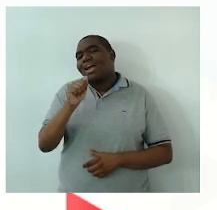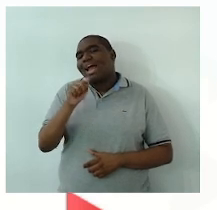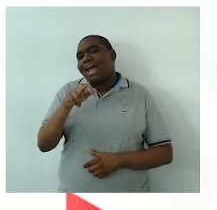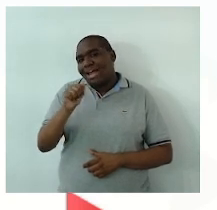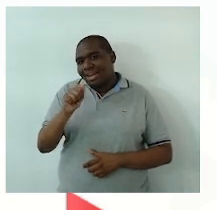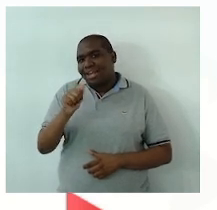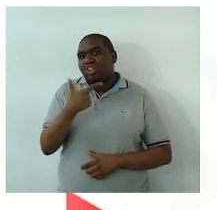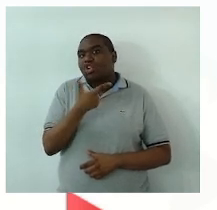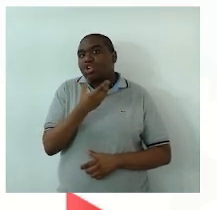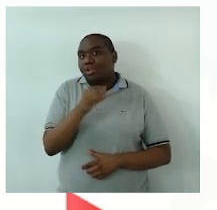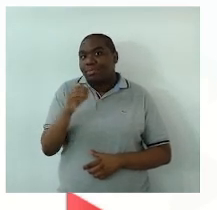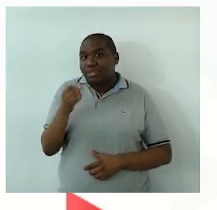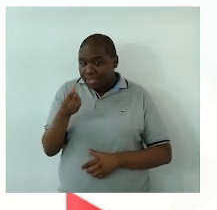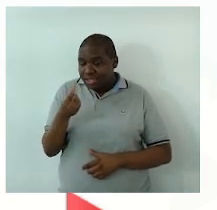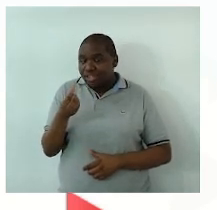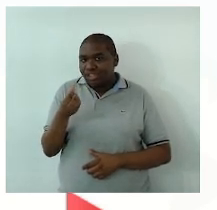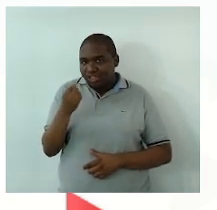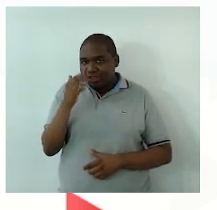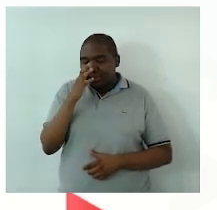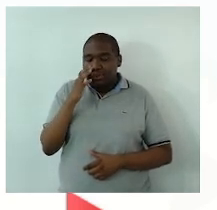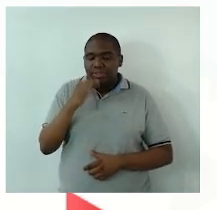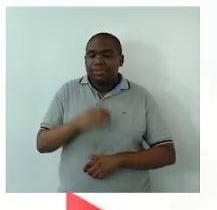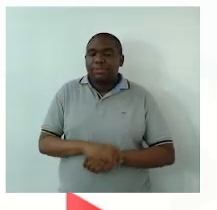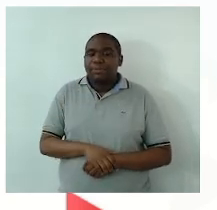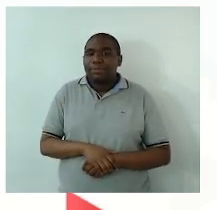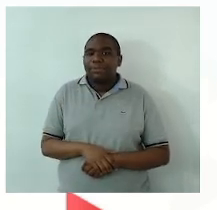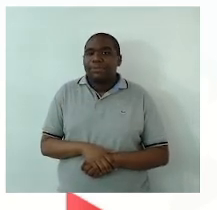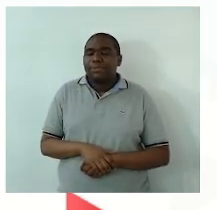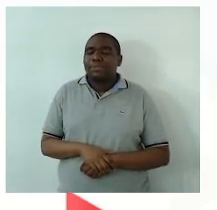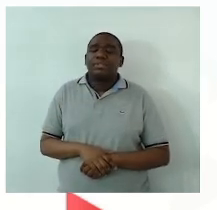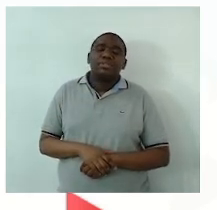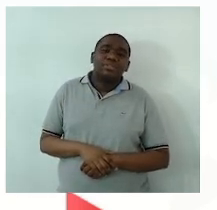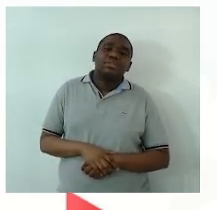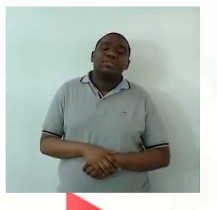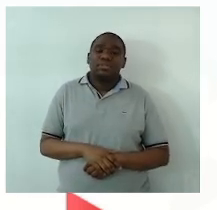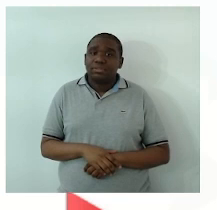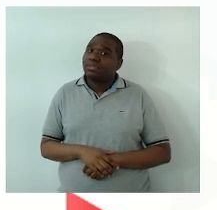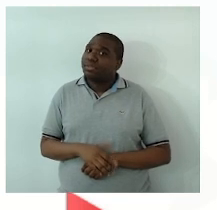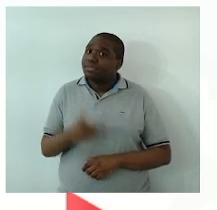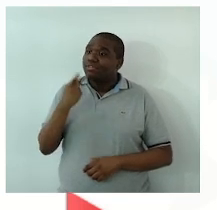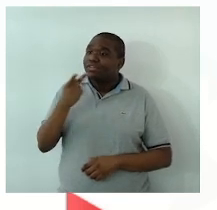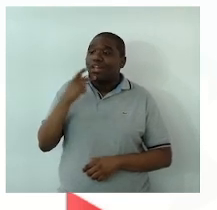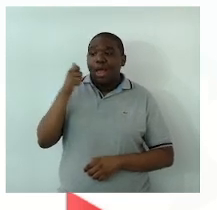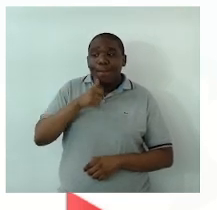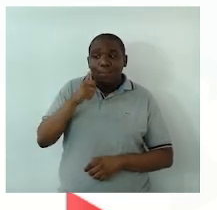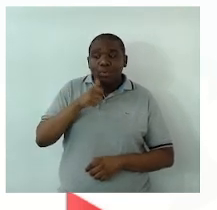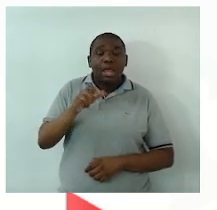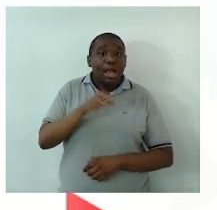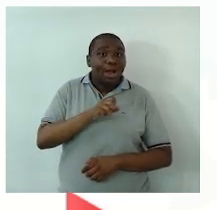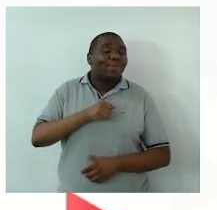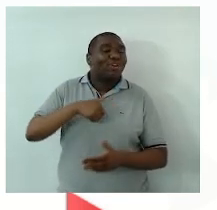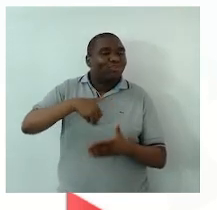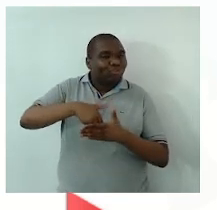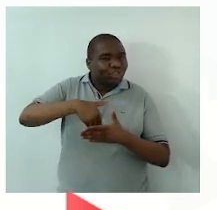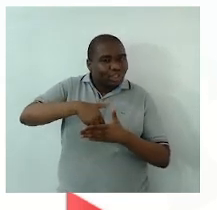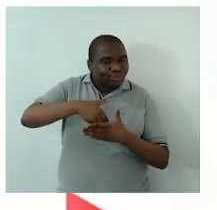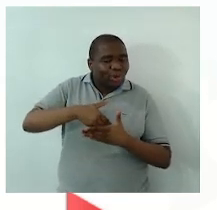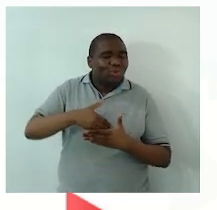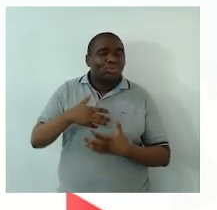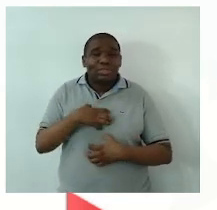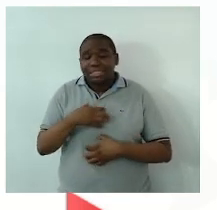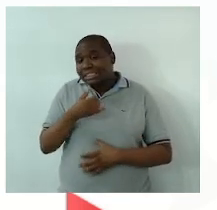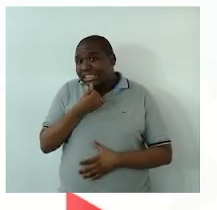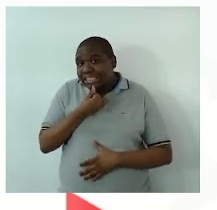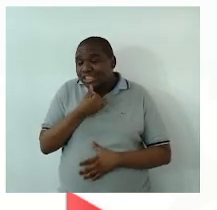que é inspirado em Noite de Reis, de Shakespeare. Conta assim: Viola, garota que ama futebol, fica arrasada quando